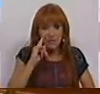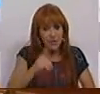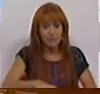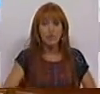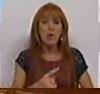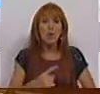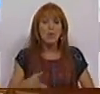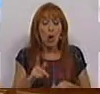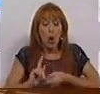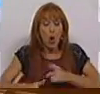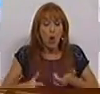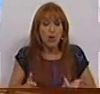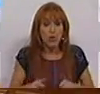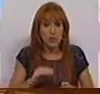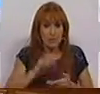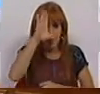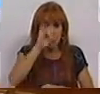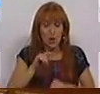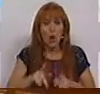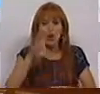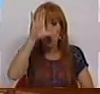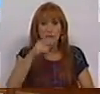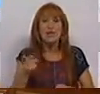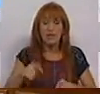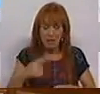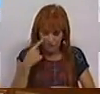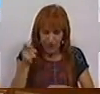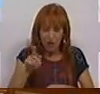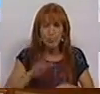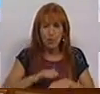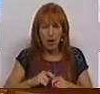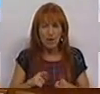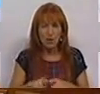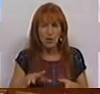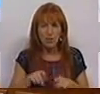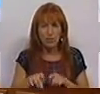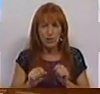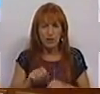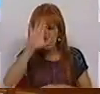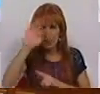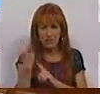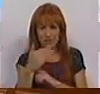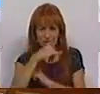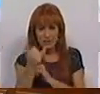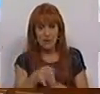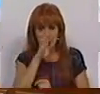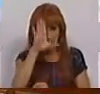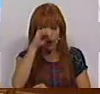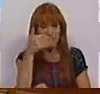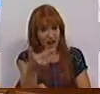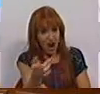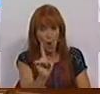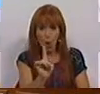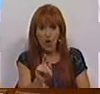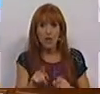ver, porque aquilo que o Secretário de Estado, aquilo que o Governo também tem que ver aqui relativamente às permanências consulares, é se o Governo vai ou